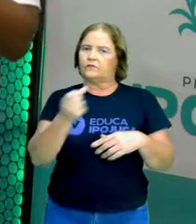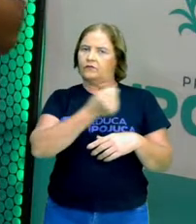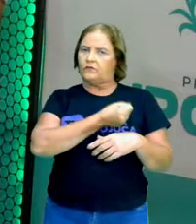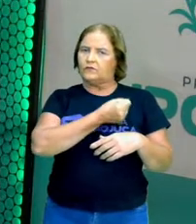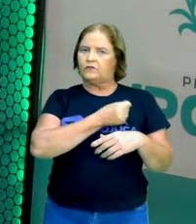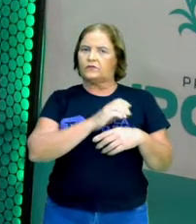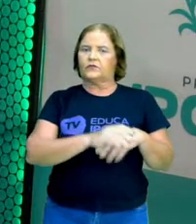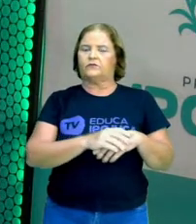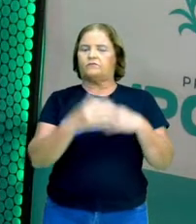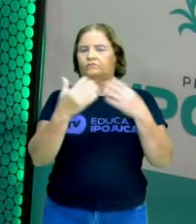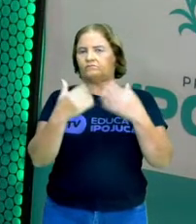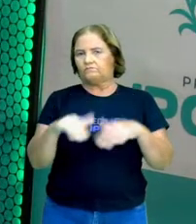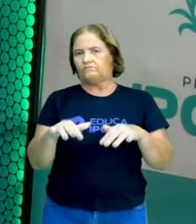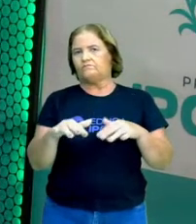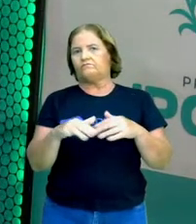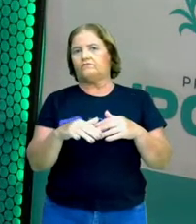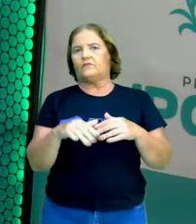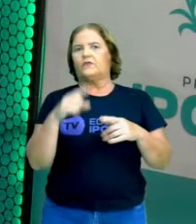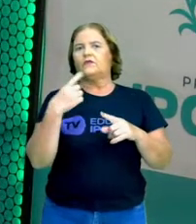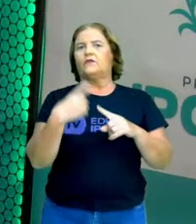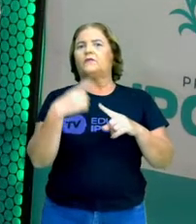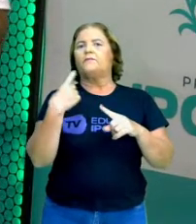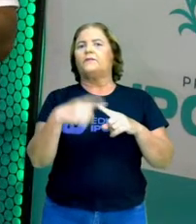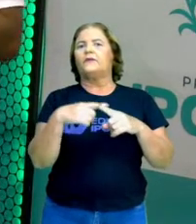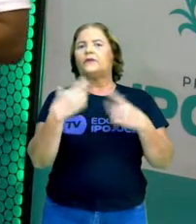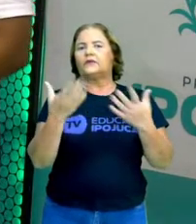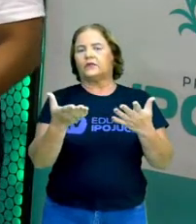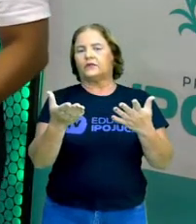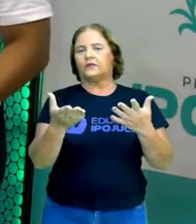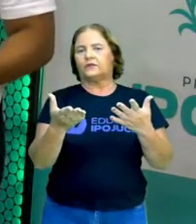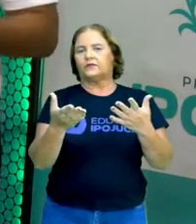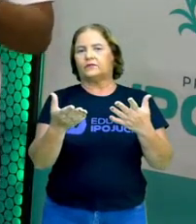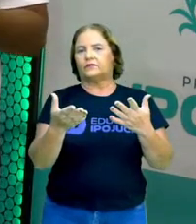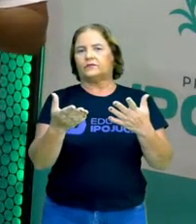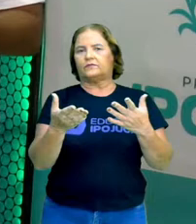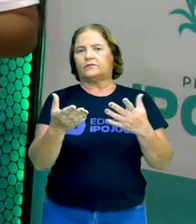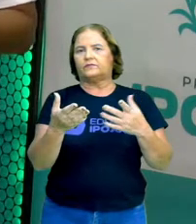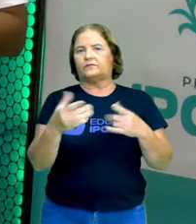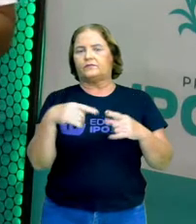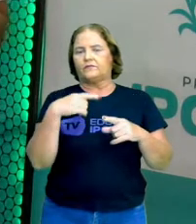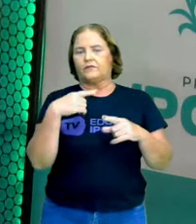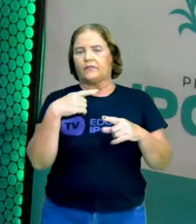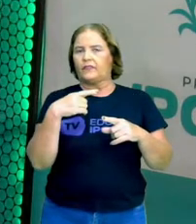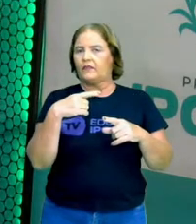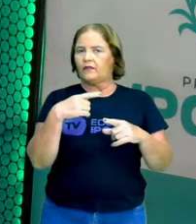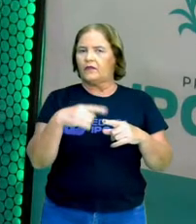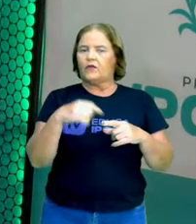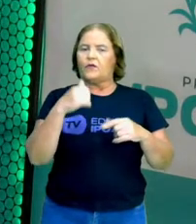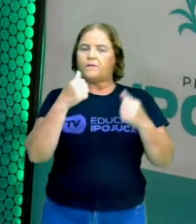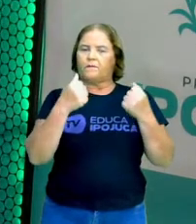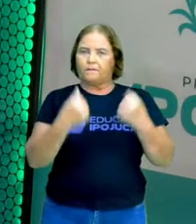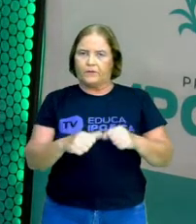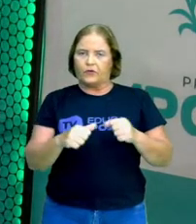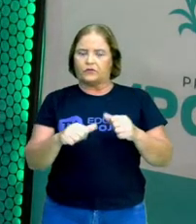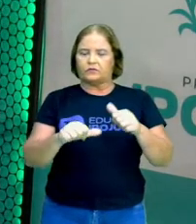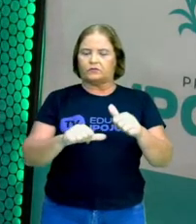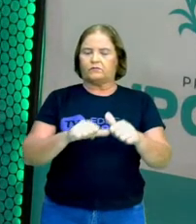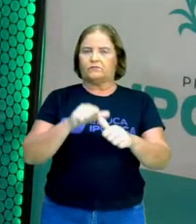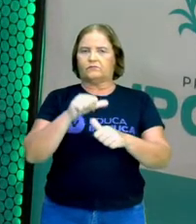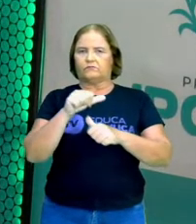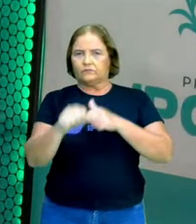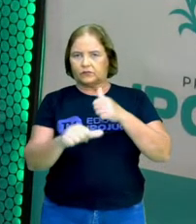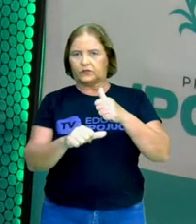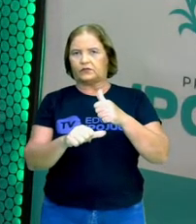números racionais. Por que eles são números racionais? Porque eles podem ser